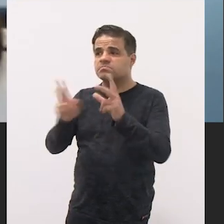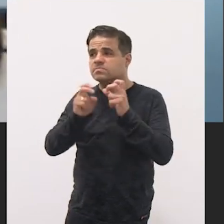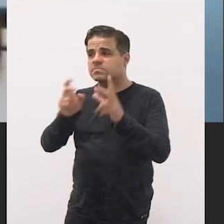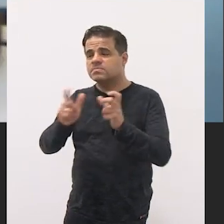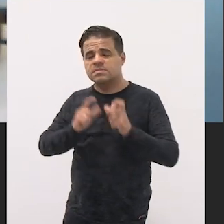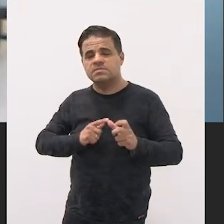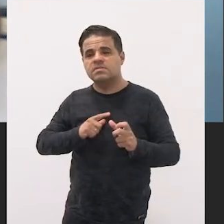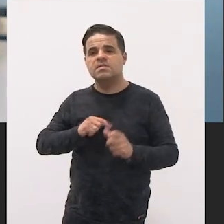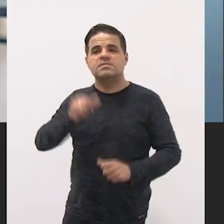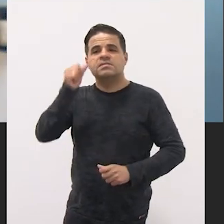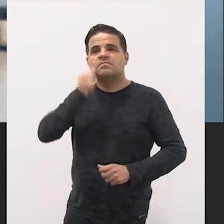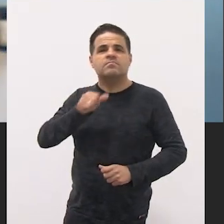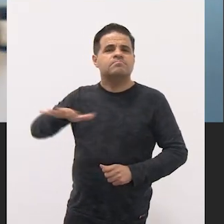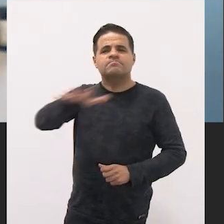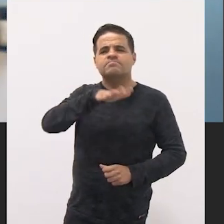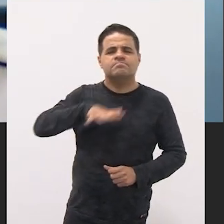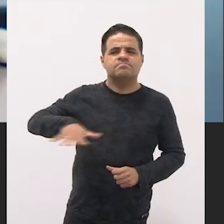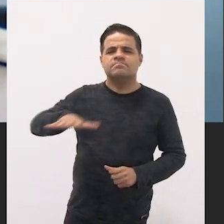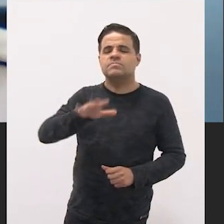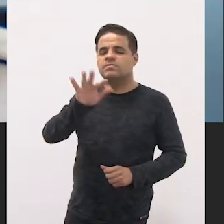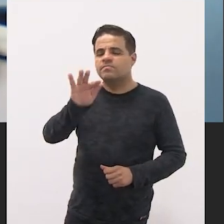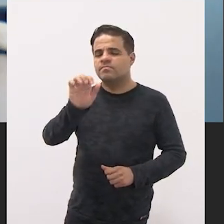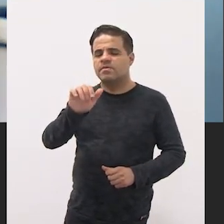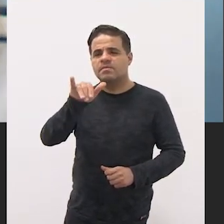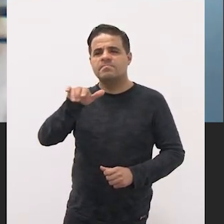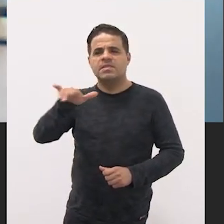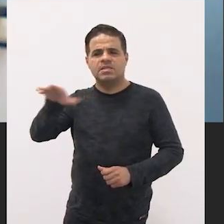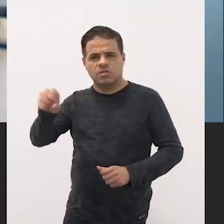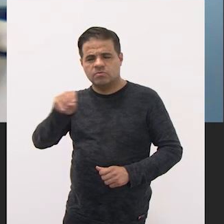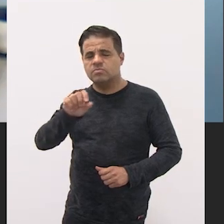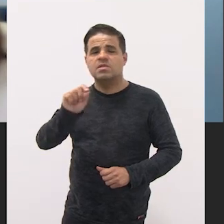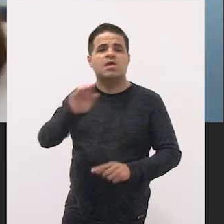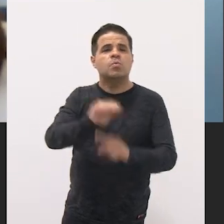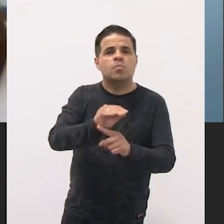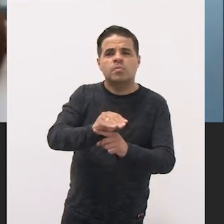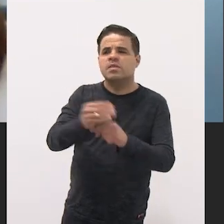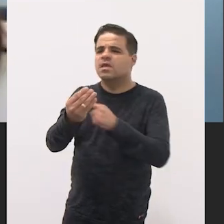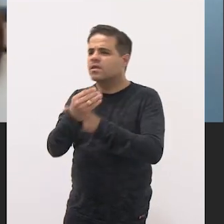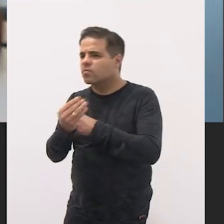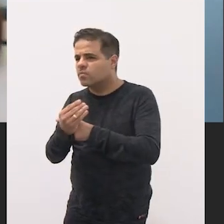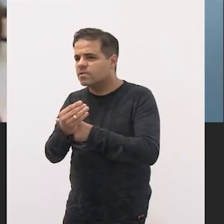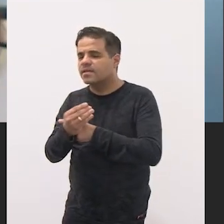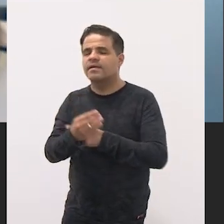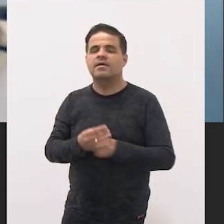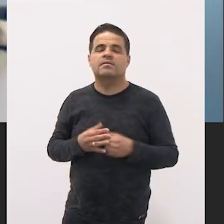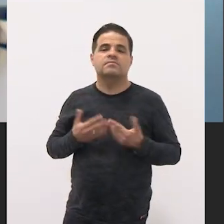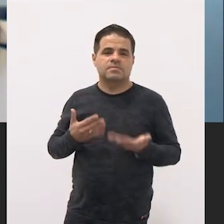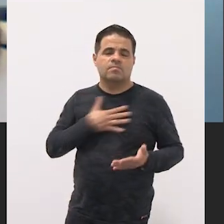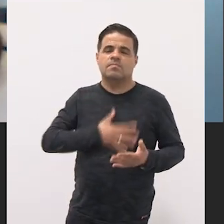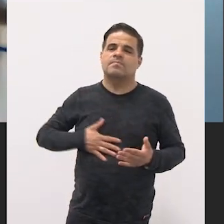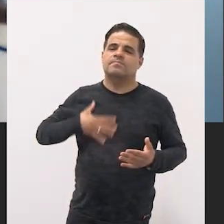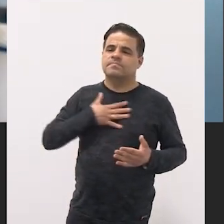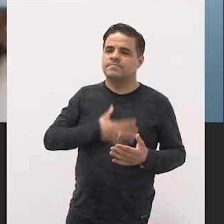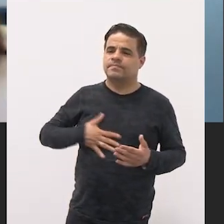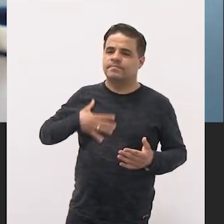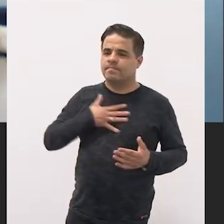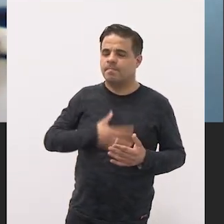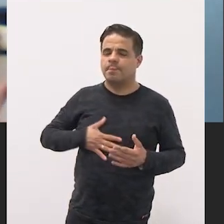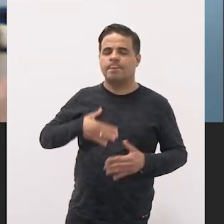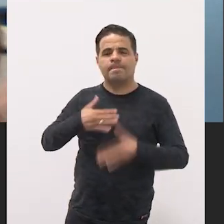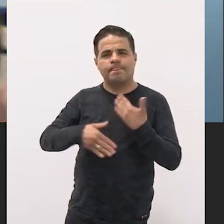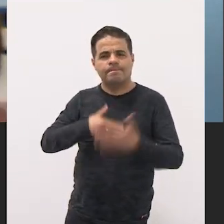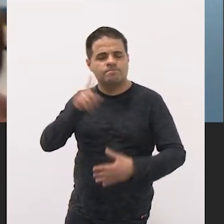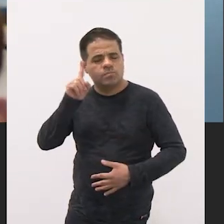essa femininização do cuidado. Quem que cuida de quem? Então, desde o trazer, desde o